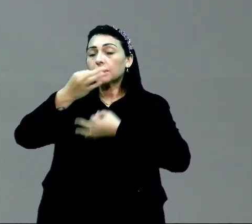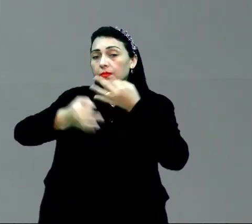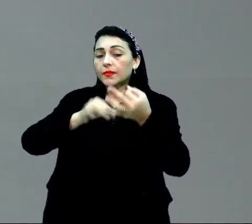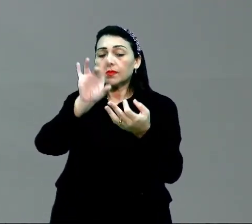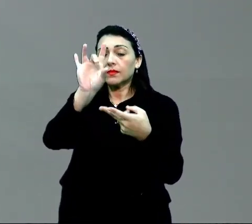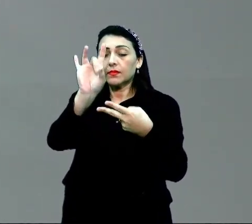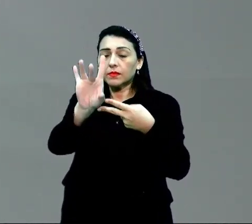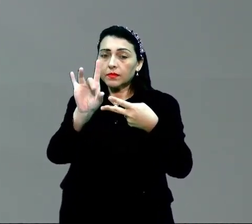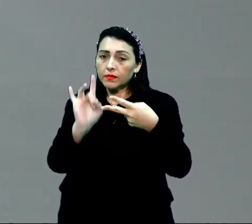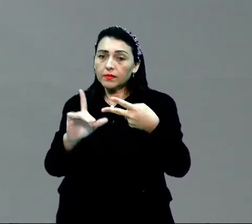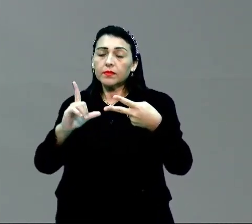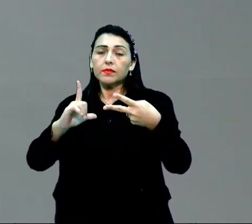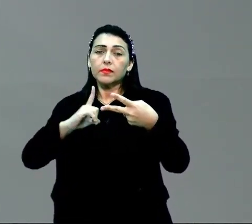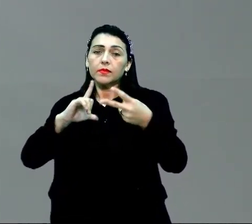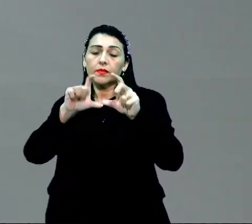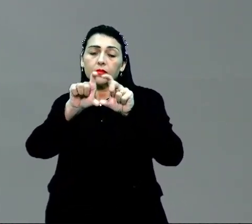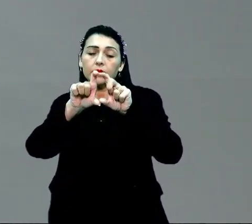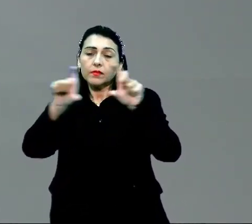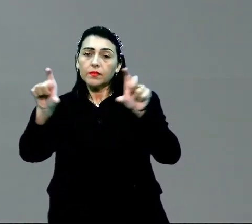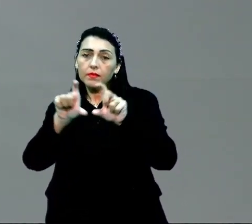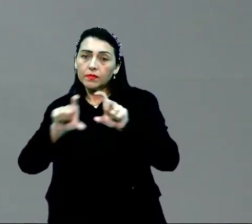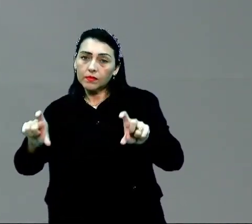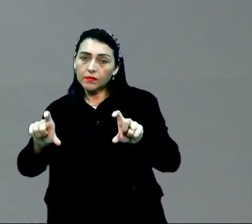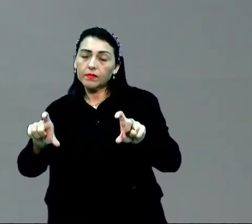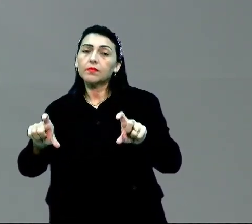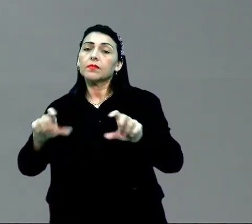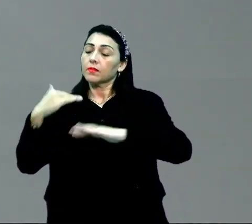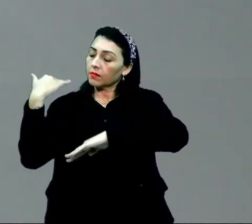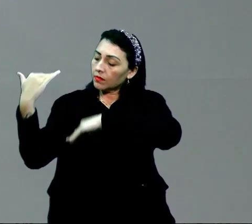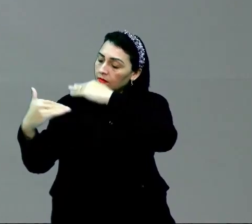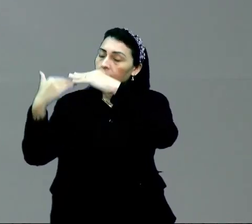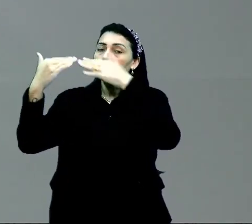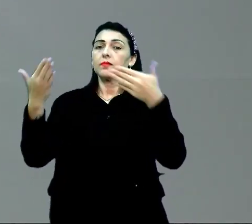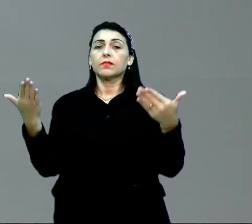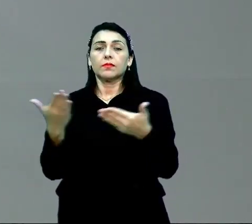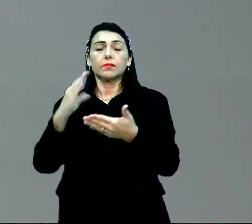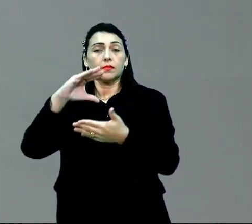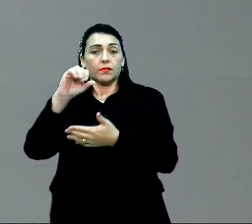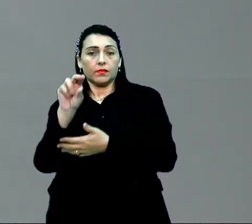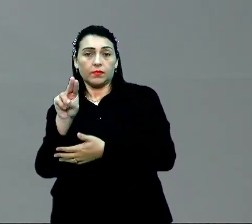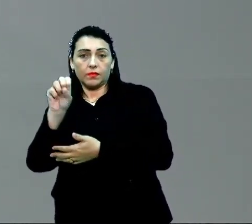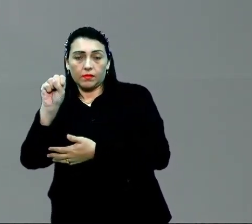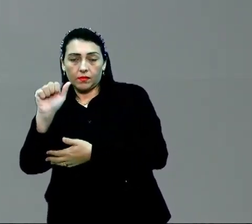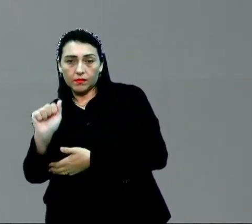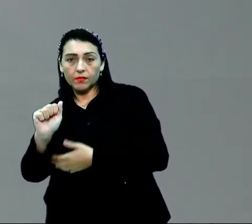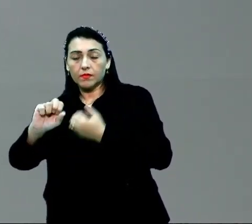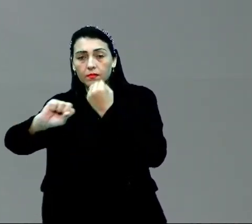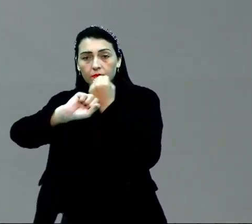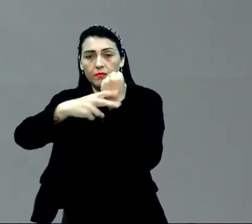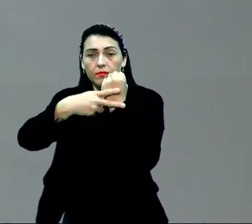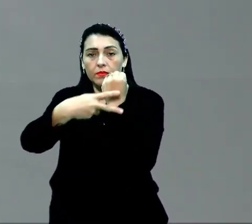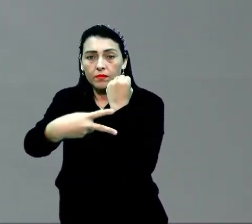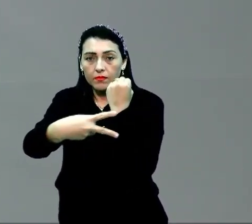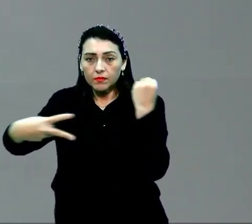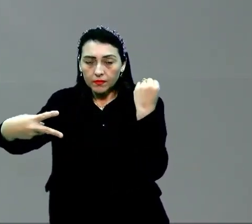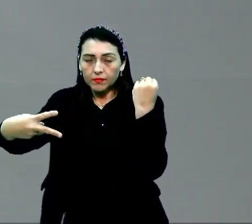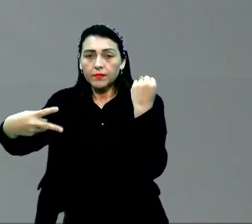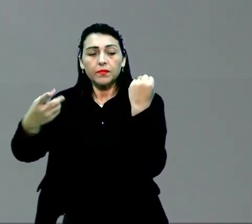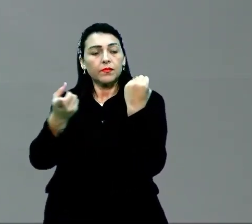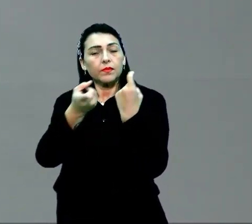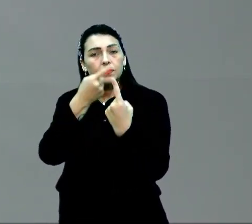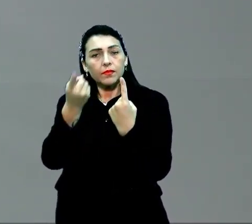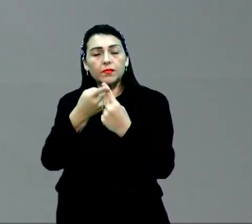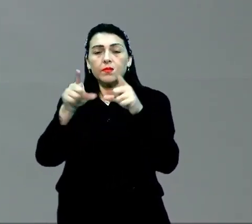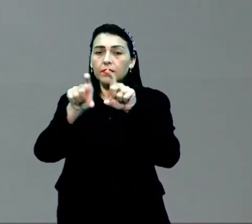Cada problema ela desenvolve num parágrafo do desenvolvimento. Agora, a de causa e consequência, no primeiro parágrafo